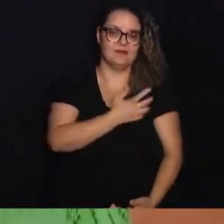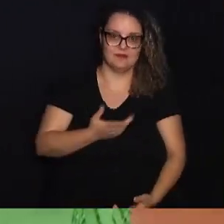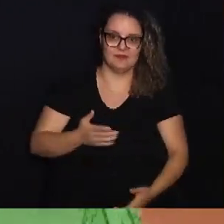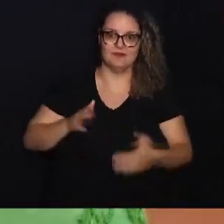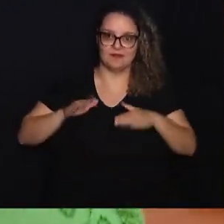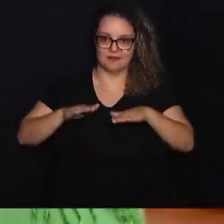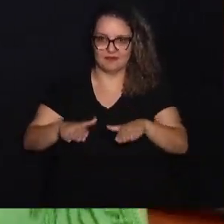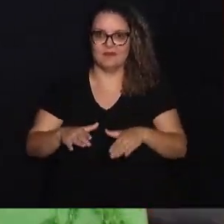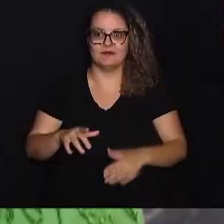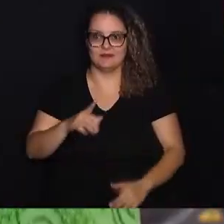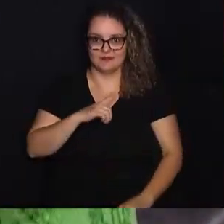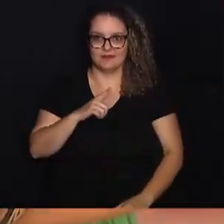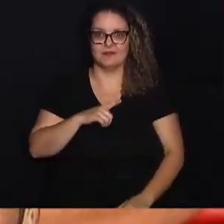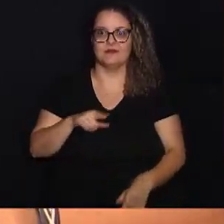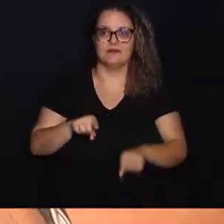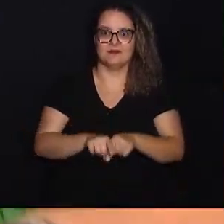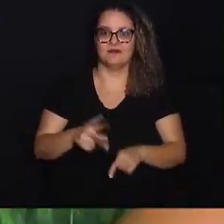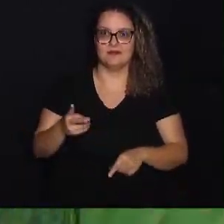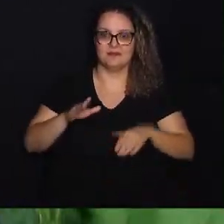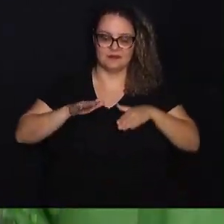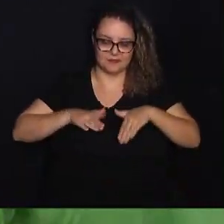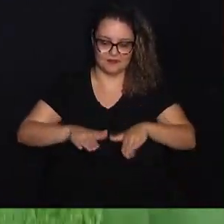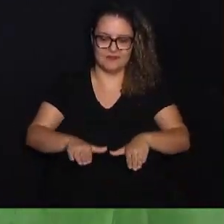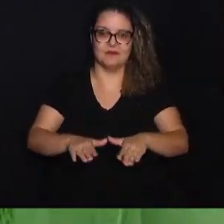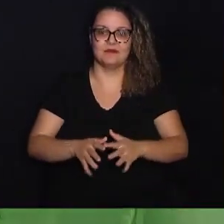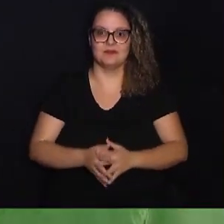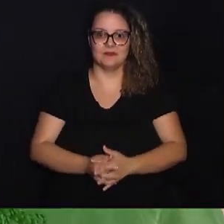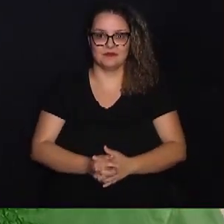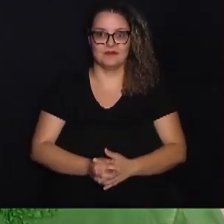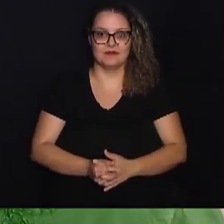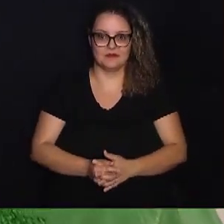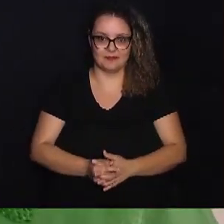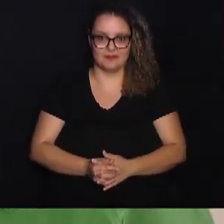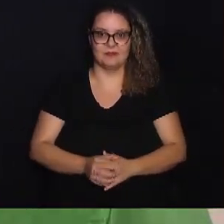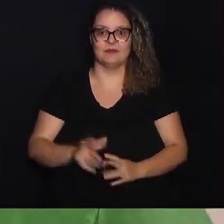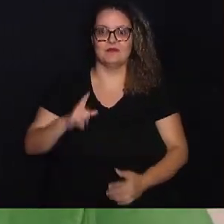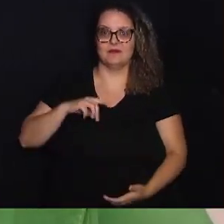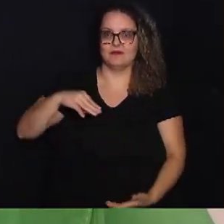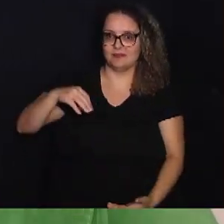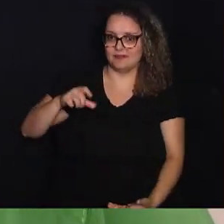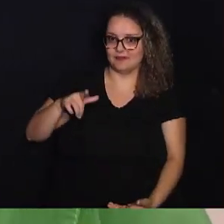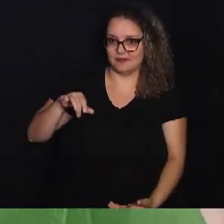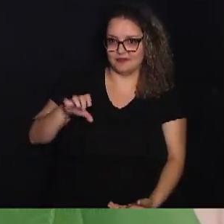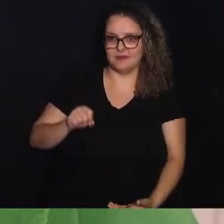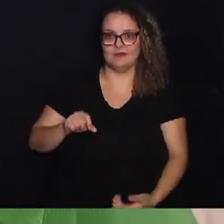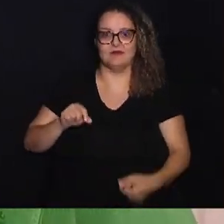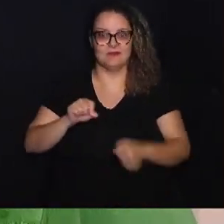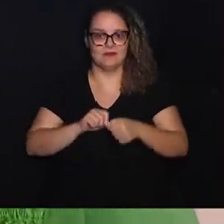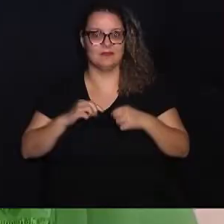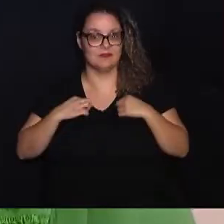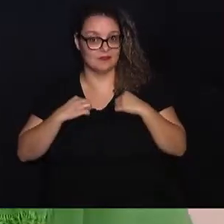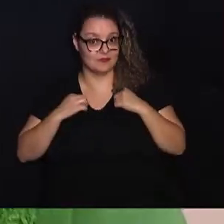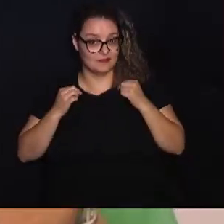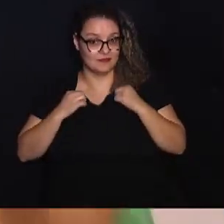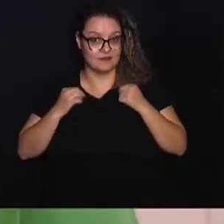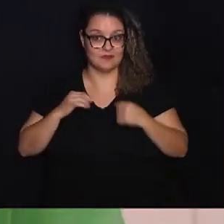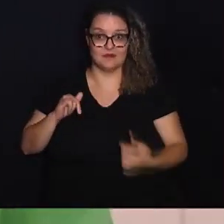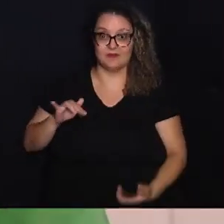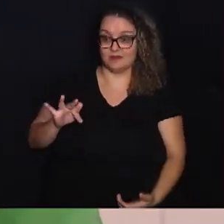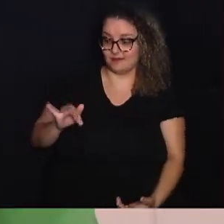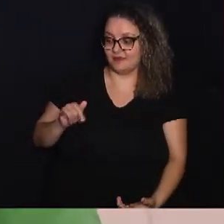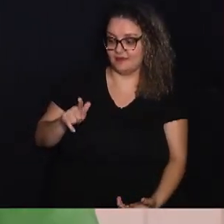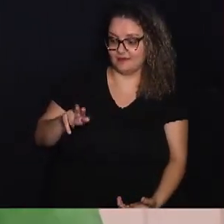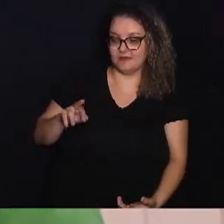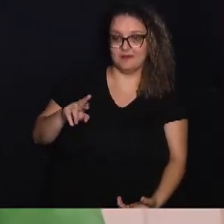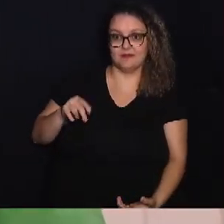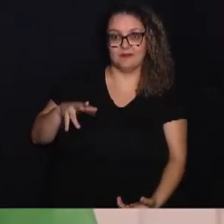costura. Nós também temos aqui 2 máquinas de costura. Eles tiram moldes, fazem roupa, fazem o figurino para o teatro, que